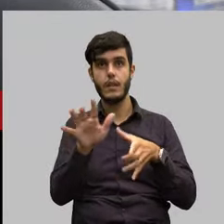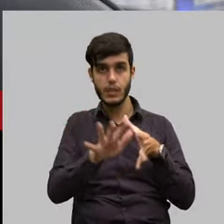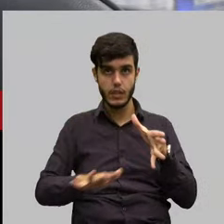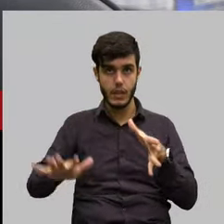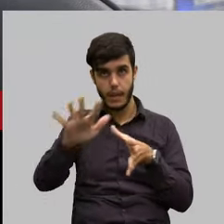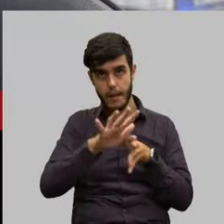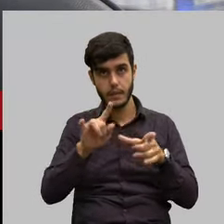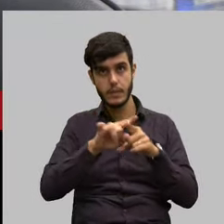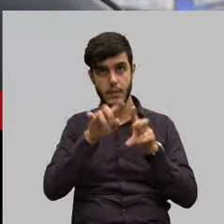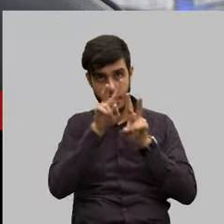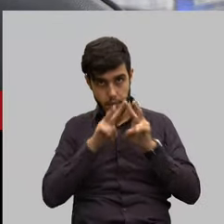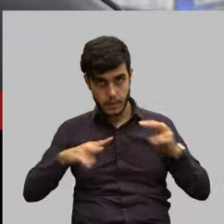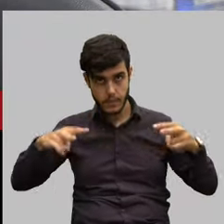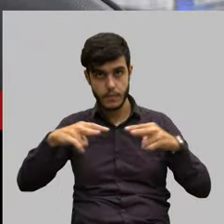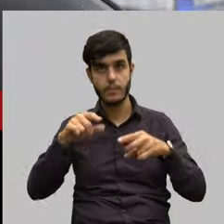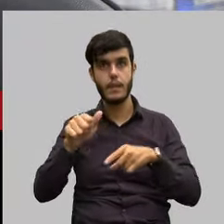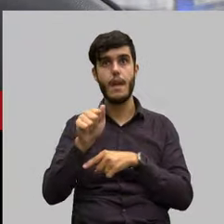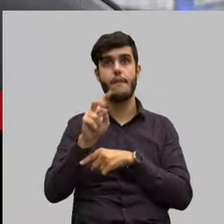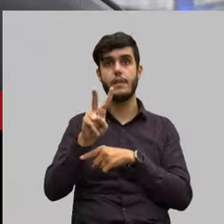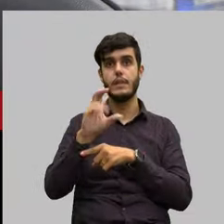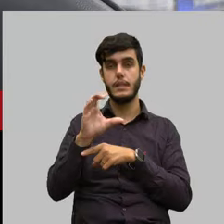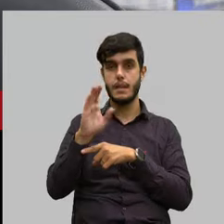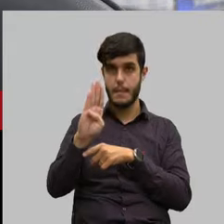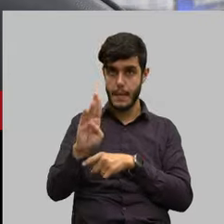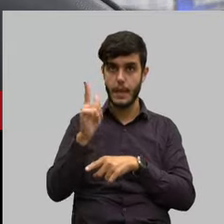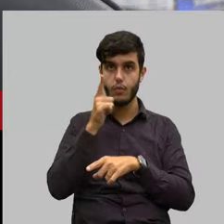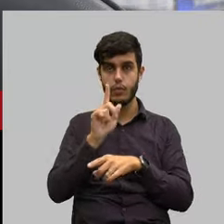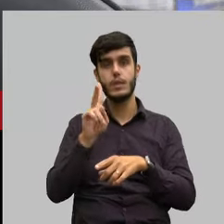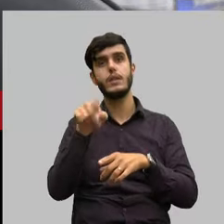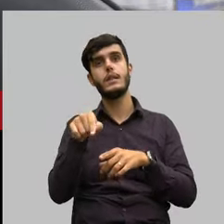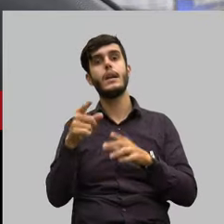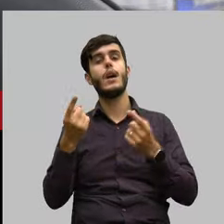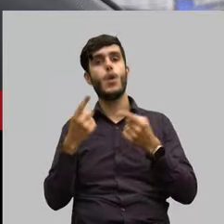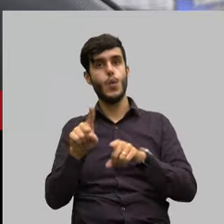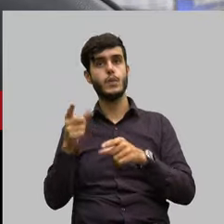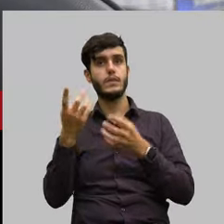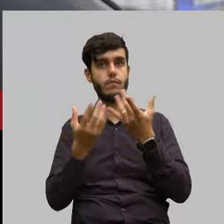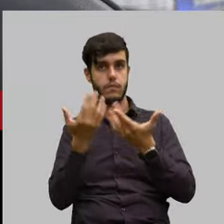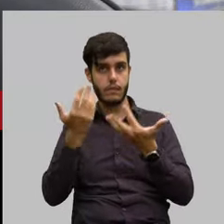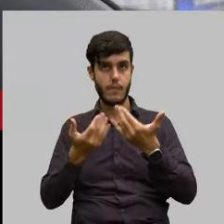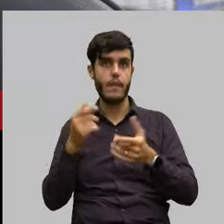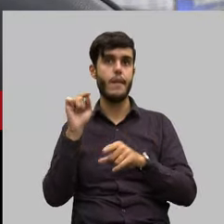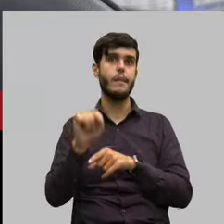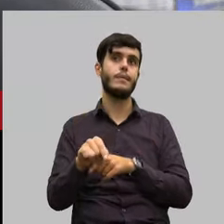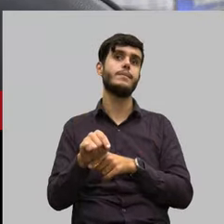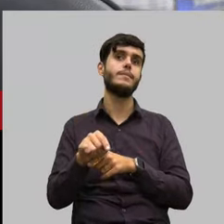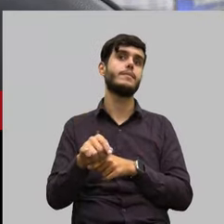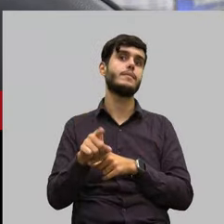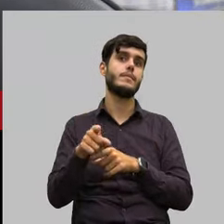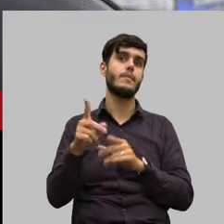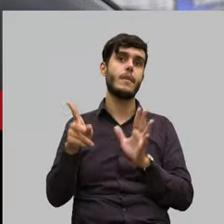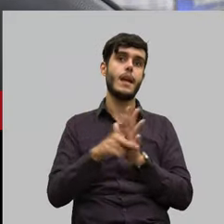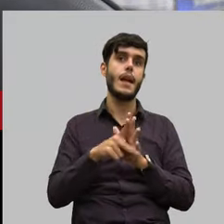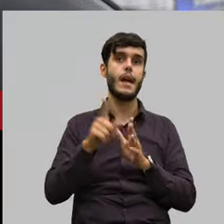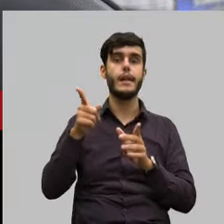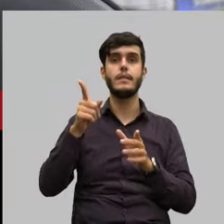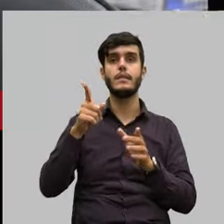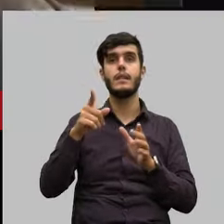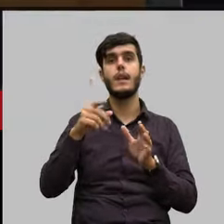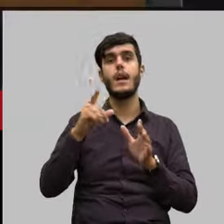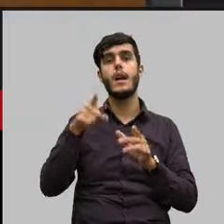perspectiva de avcb dos prédios e projetos de incêndio é importante ressaltar que essa é uma competência do Corpo de Bombeiros